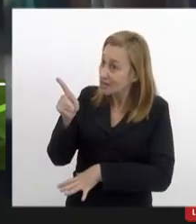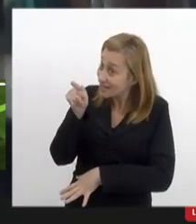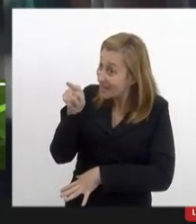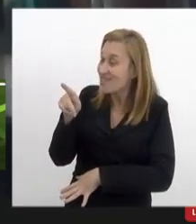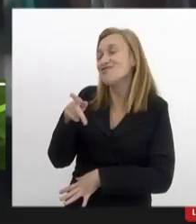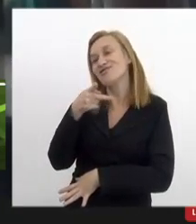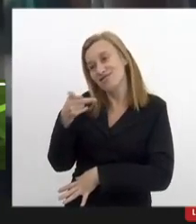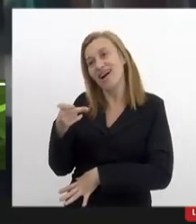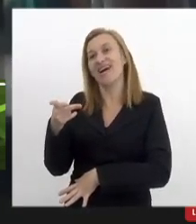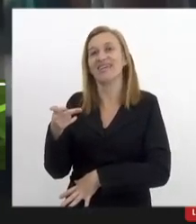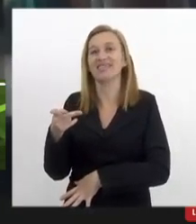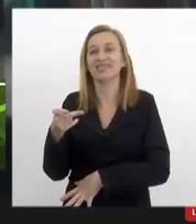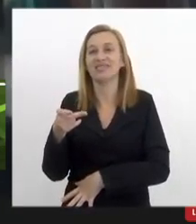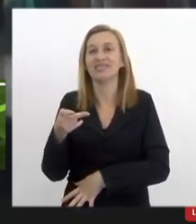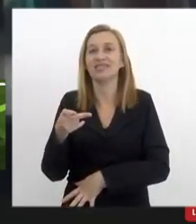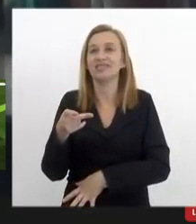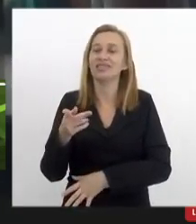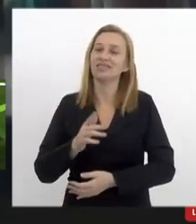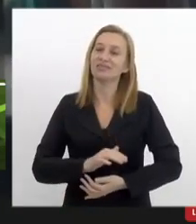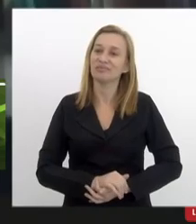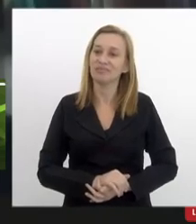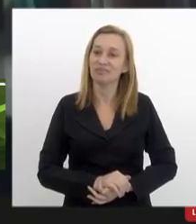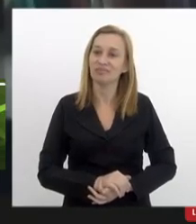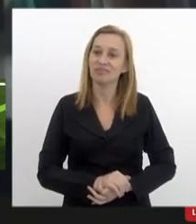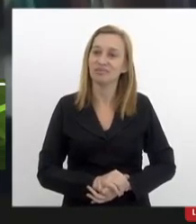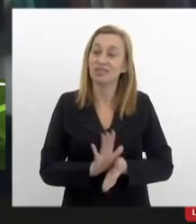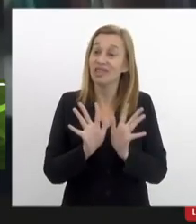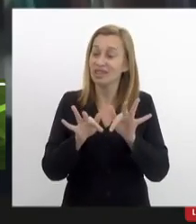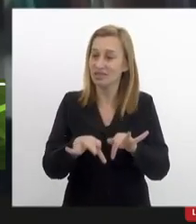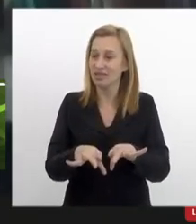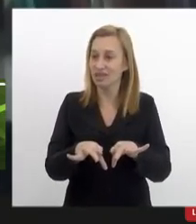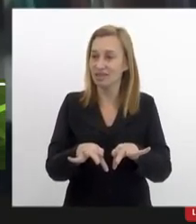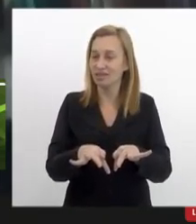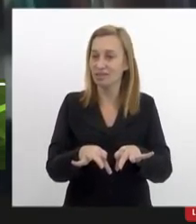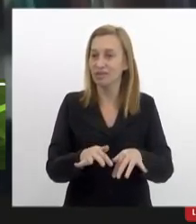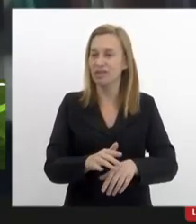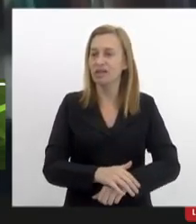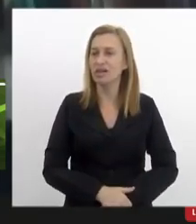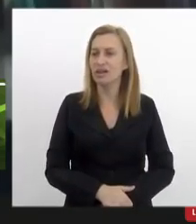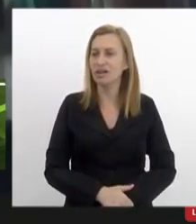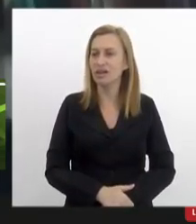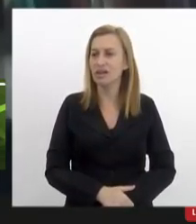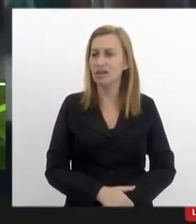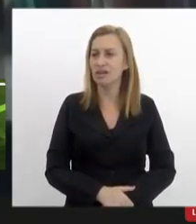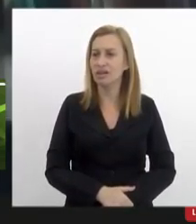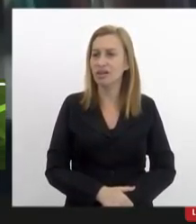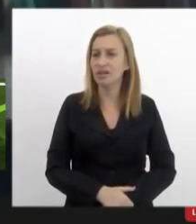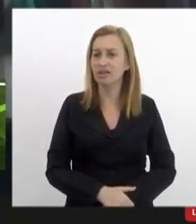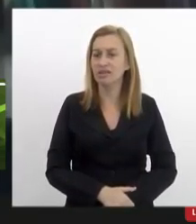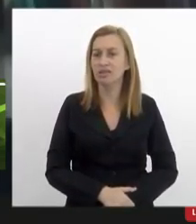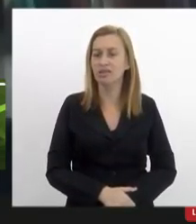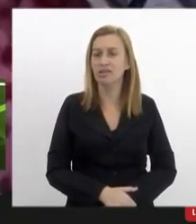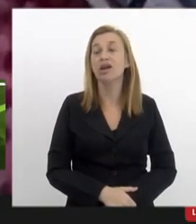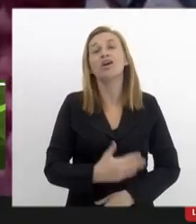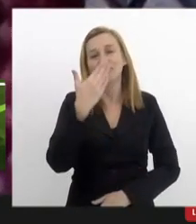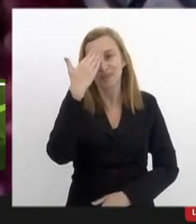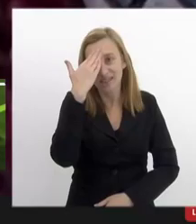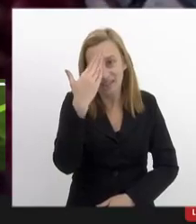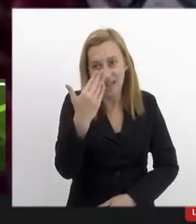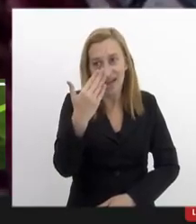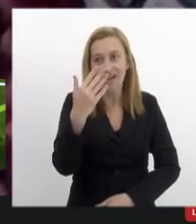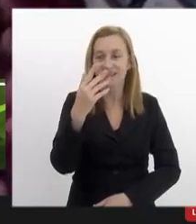você as considerações e encerramento final da nossa audiência pública. Muito